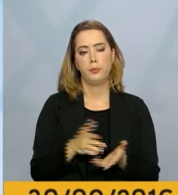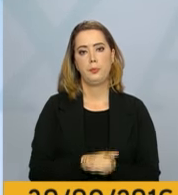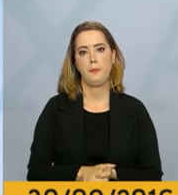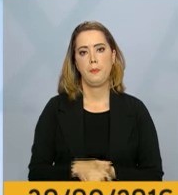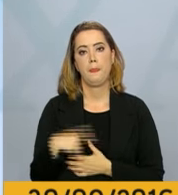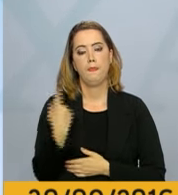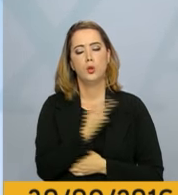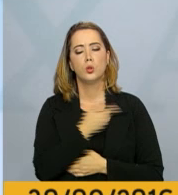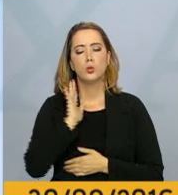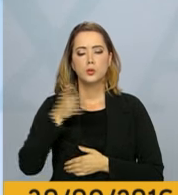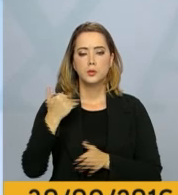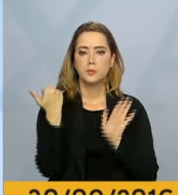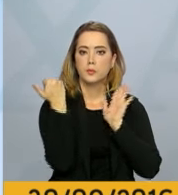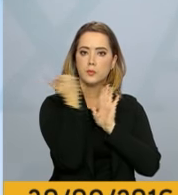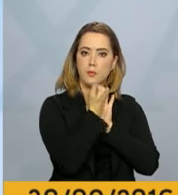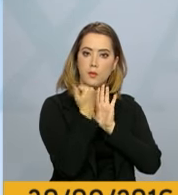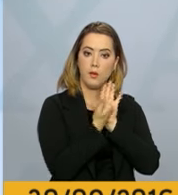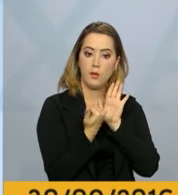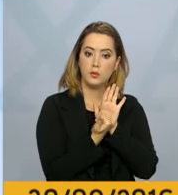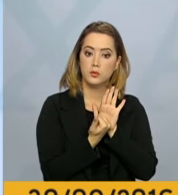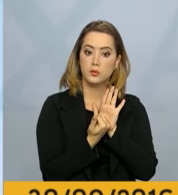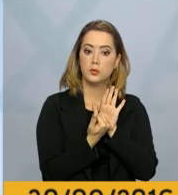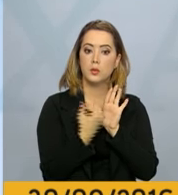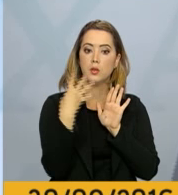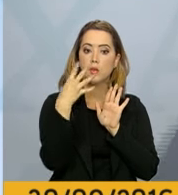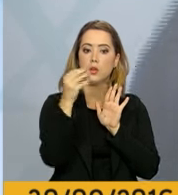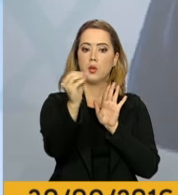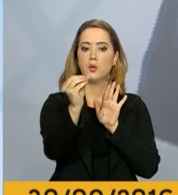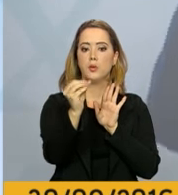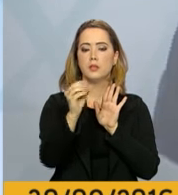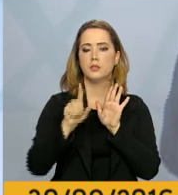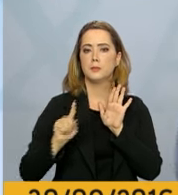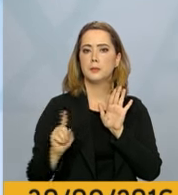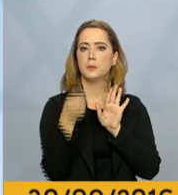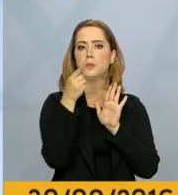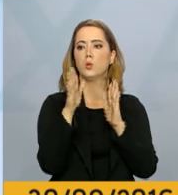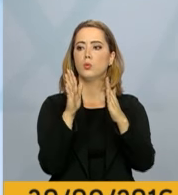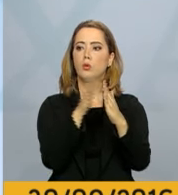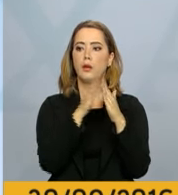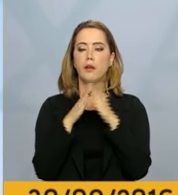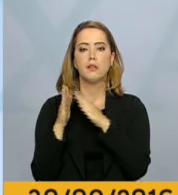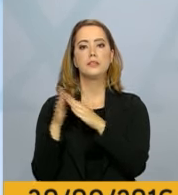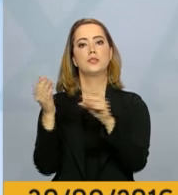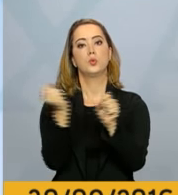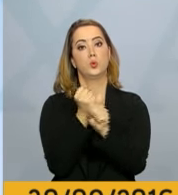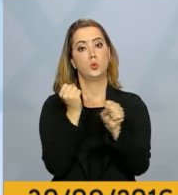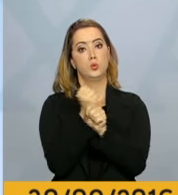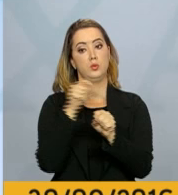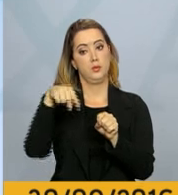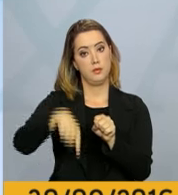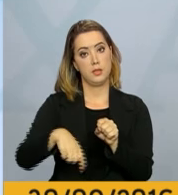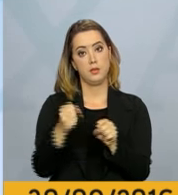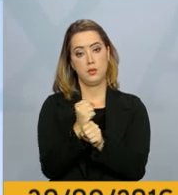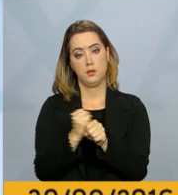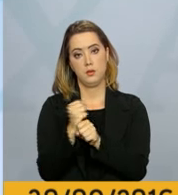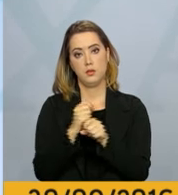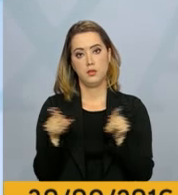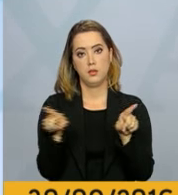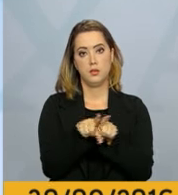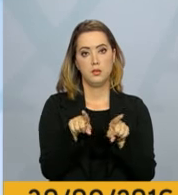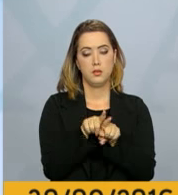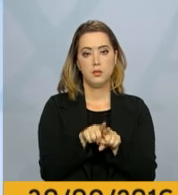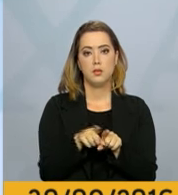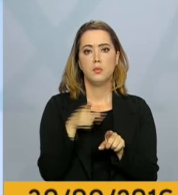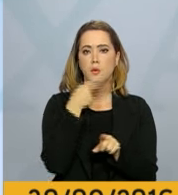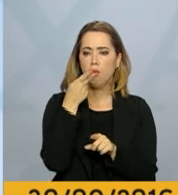temos planos, já cerca de 40 mil casas para este ano, mais outras milhares no ano que vem, e ainda fizemos com que a